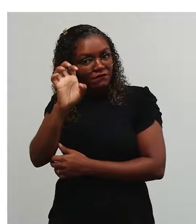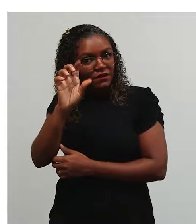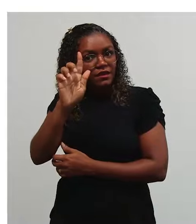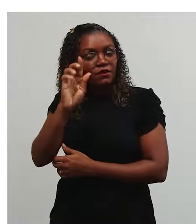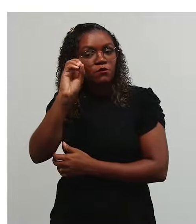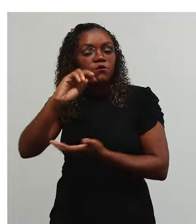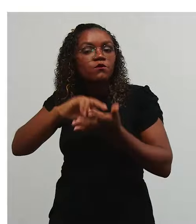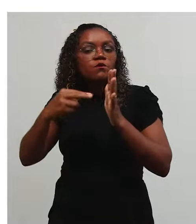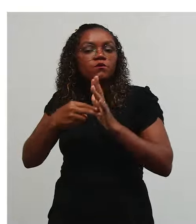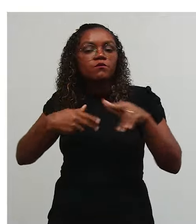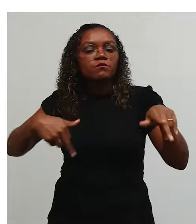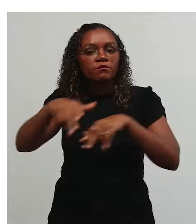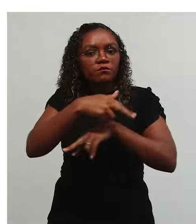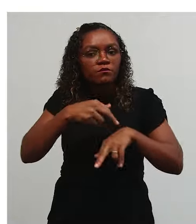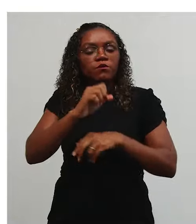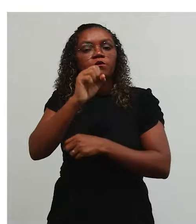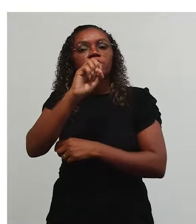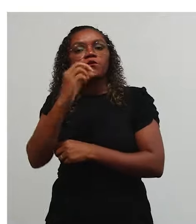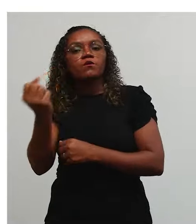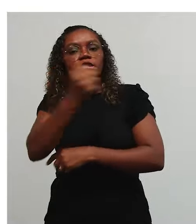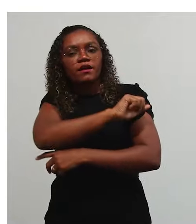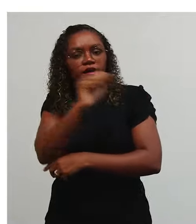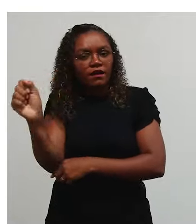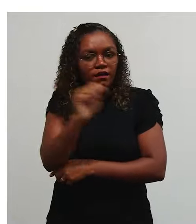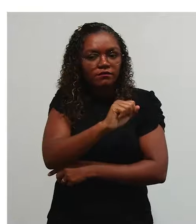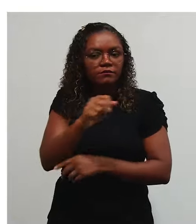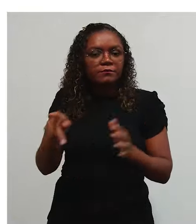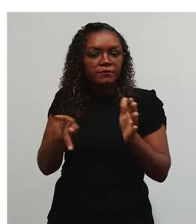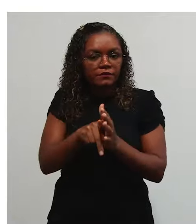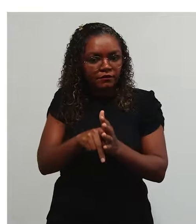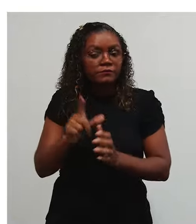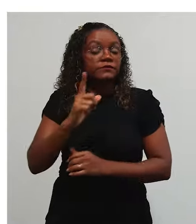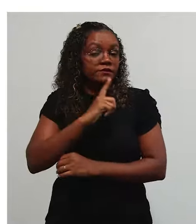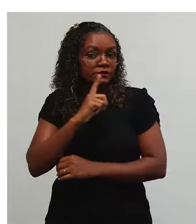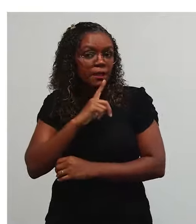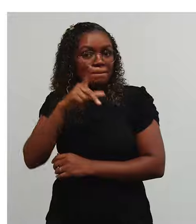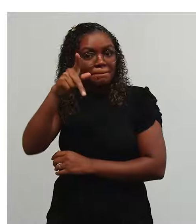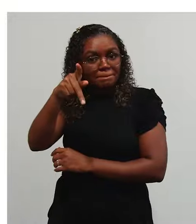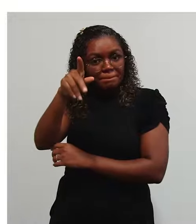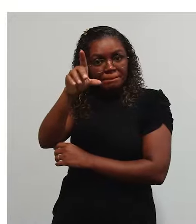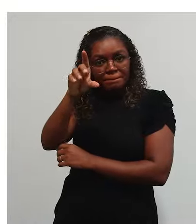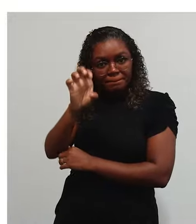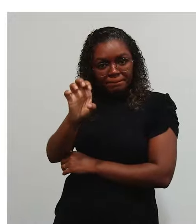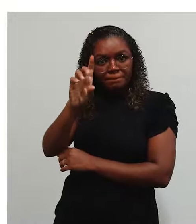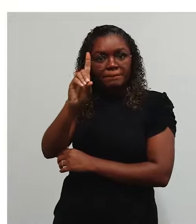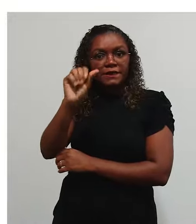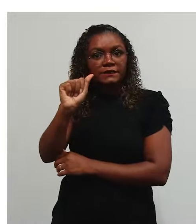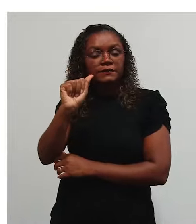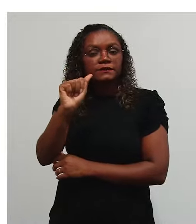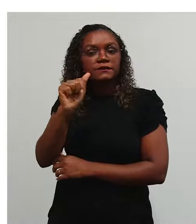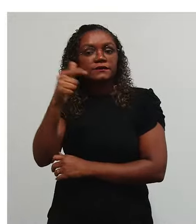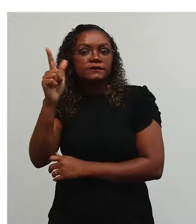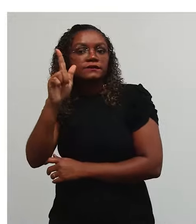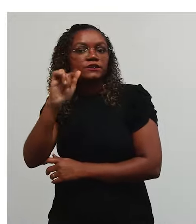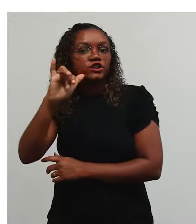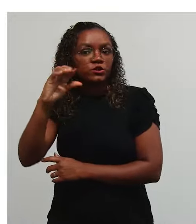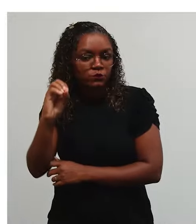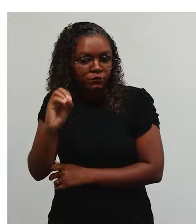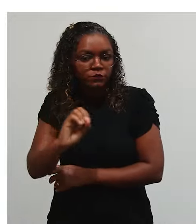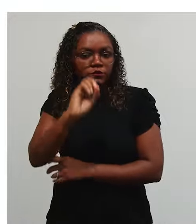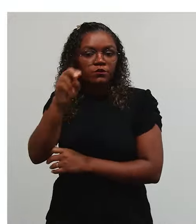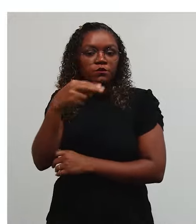tráfego de pessoas e bens ressalvado pedágio então pedágio é uma ressalva da CF princípio da